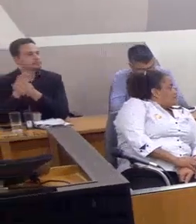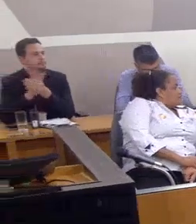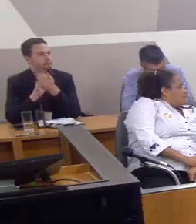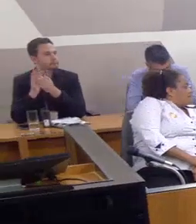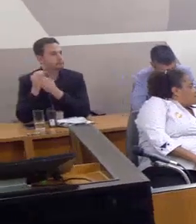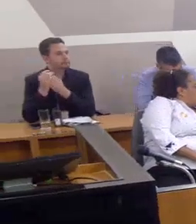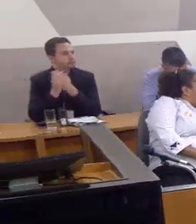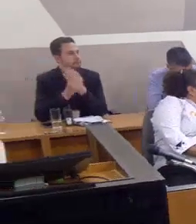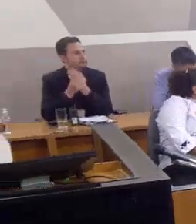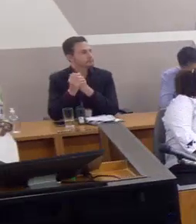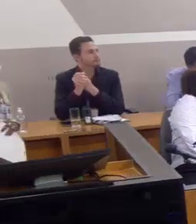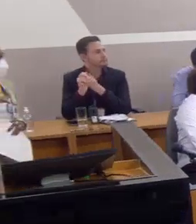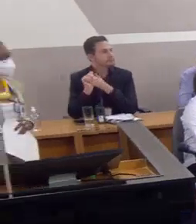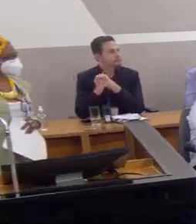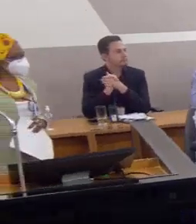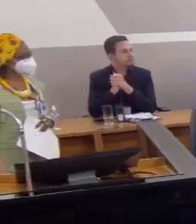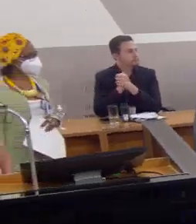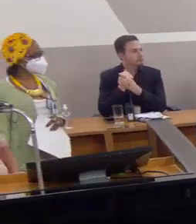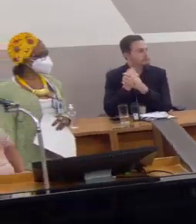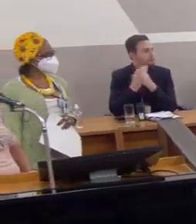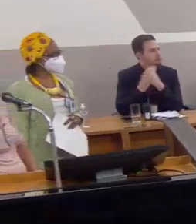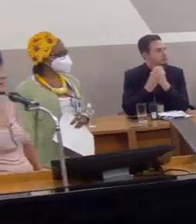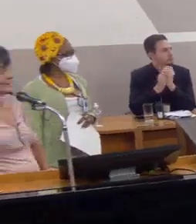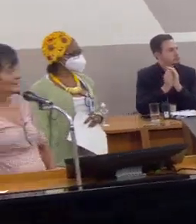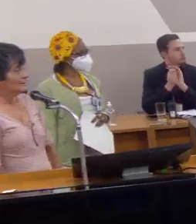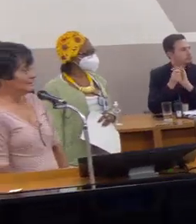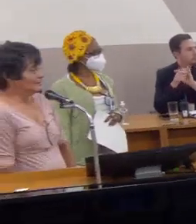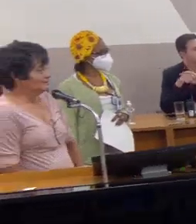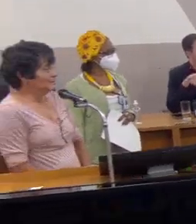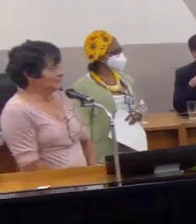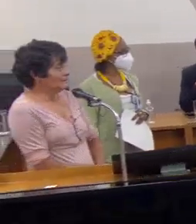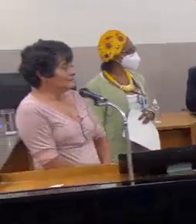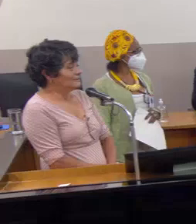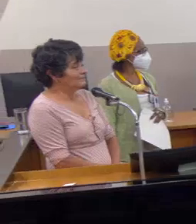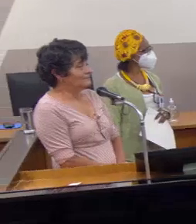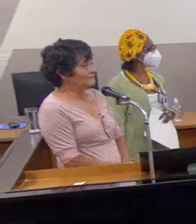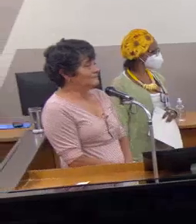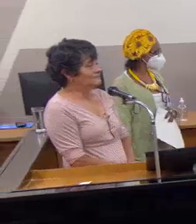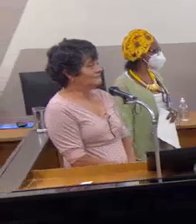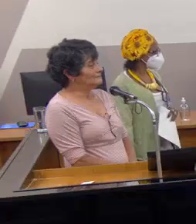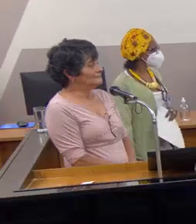a senhora Marta Ferreira Abrindo mão de qualquer